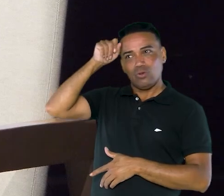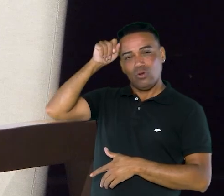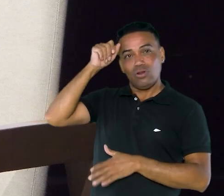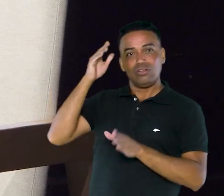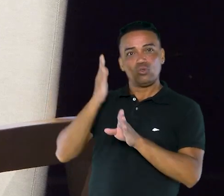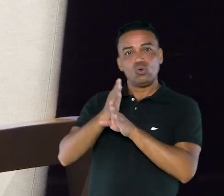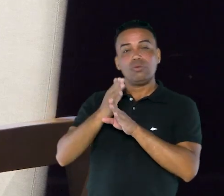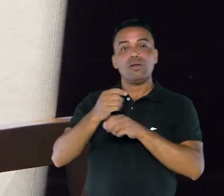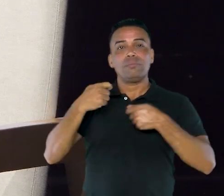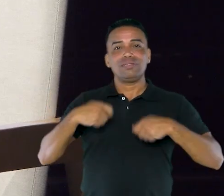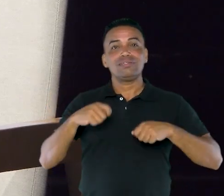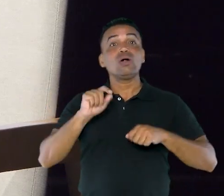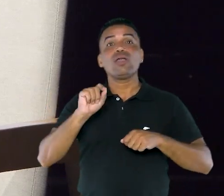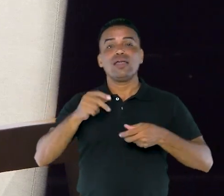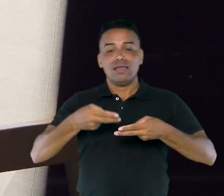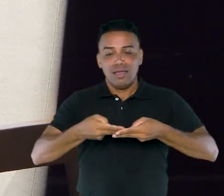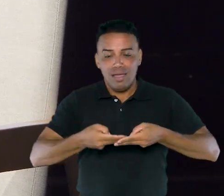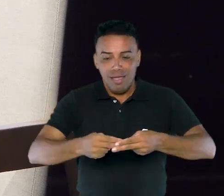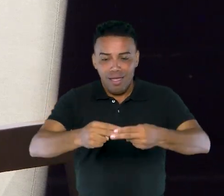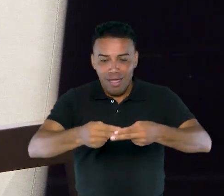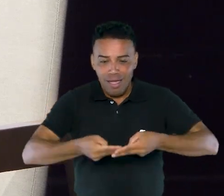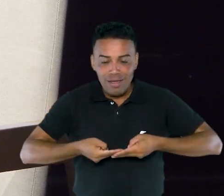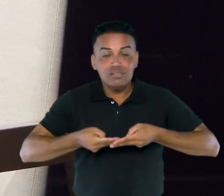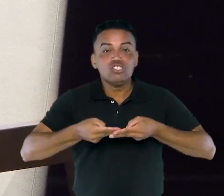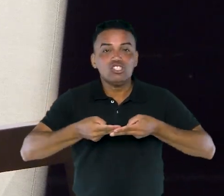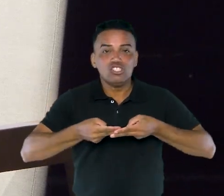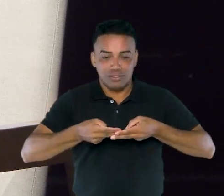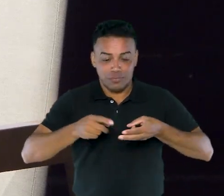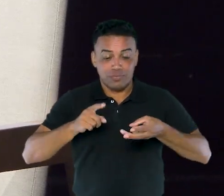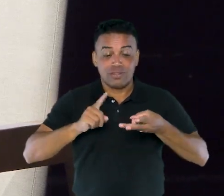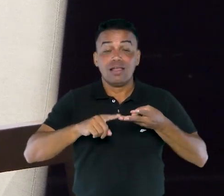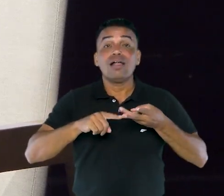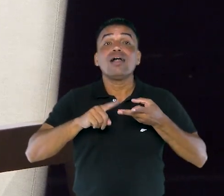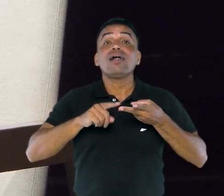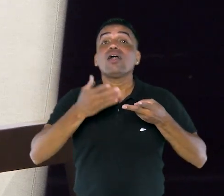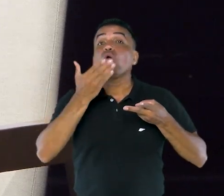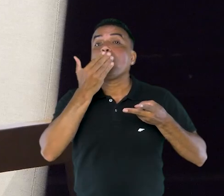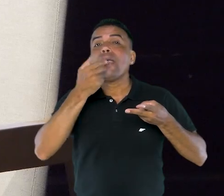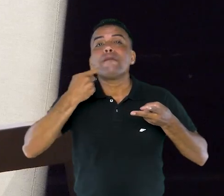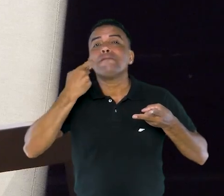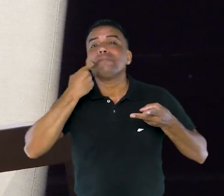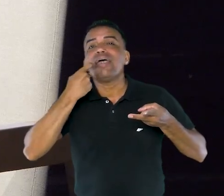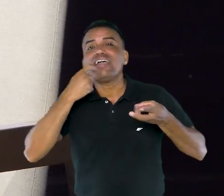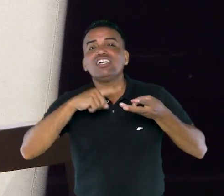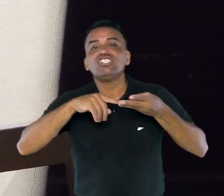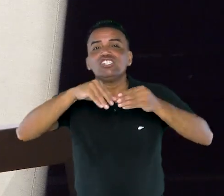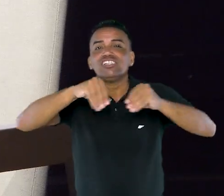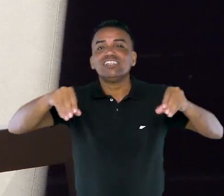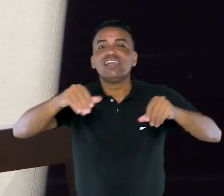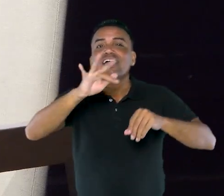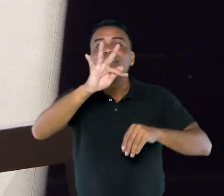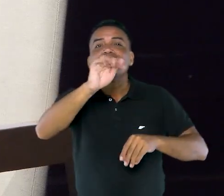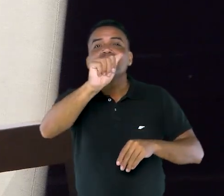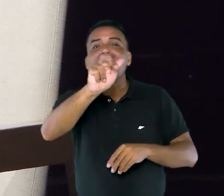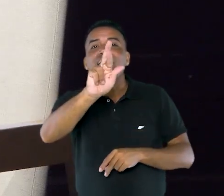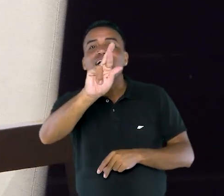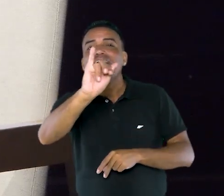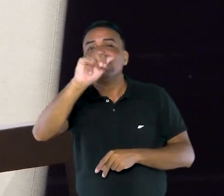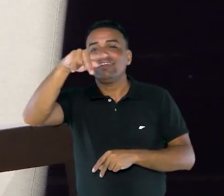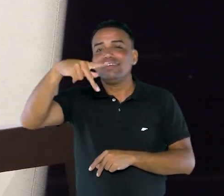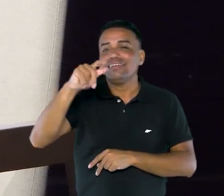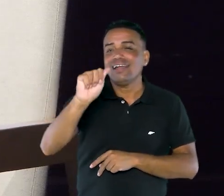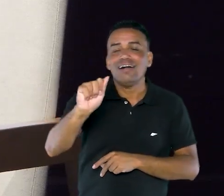que basta você ter uma rede, peixe e farinha, que está tudo certo. né? Que você não é só uma questão